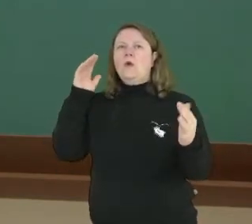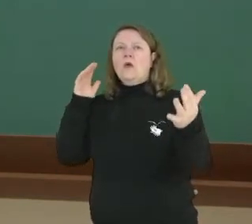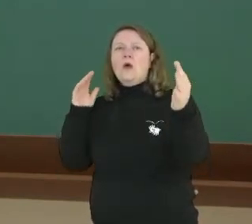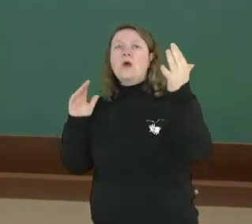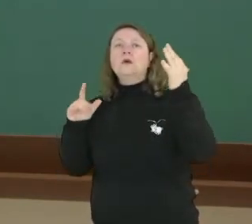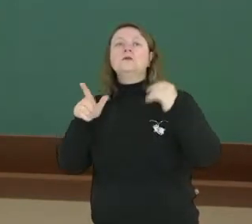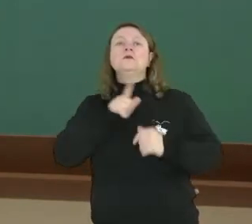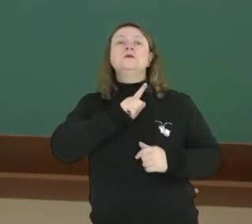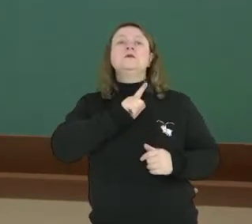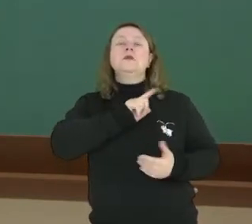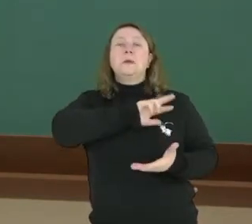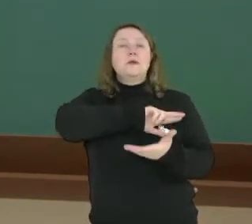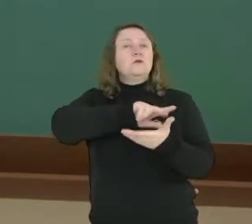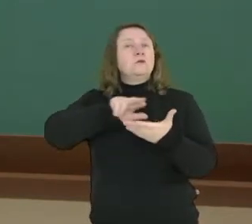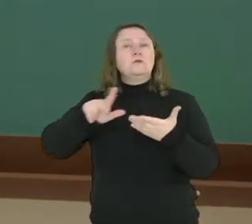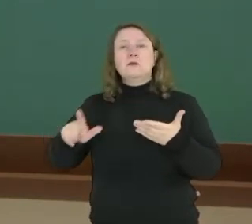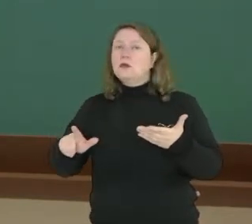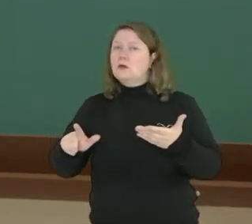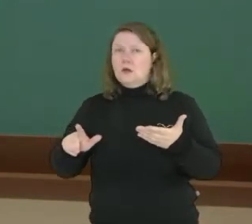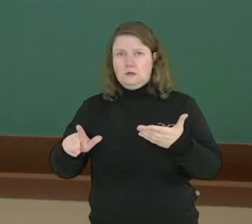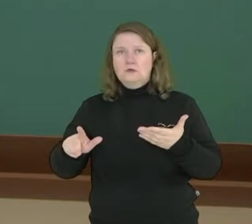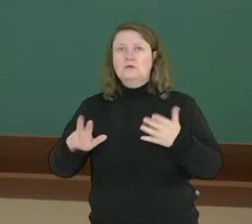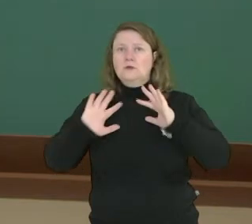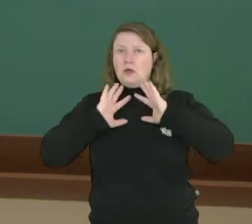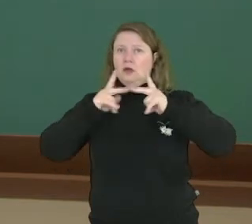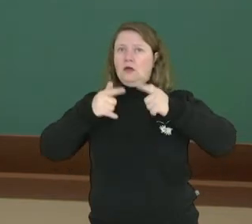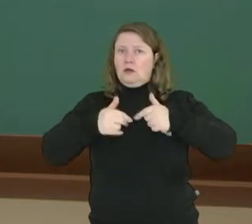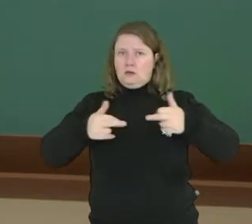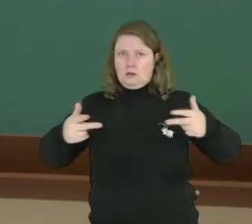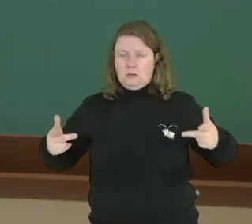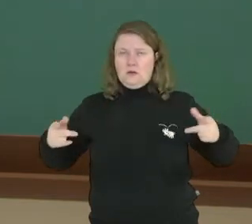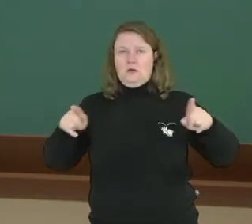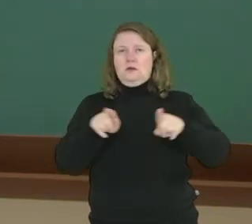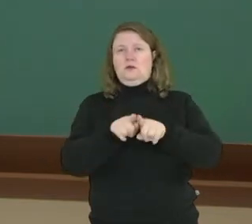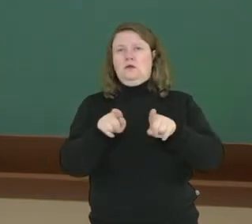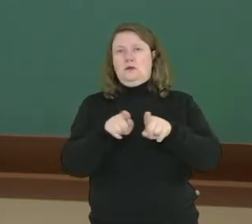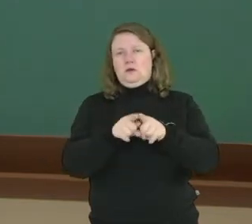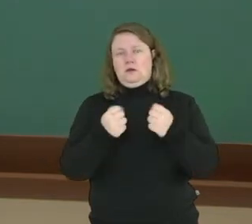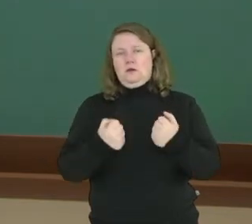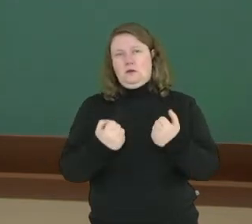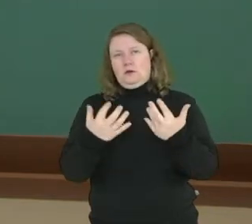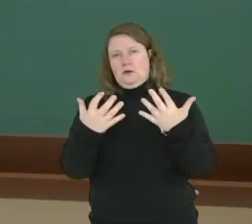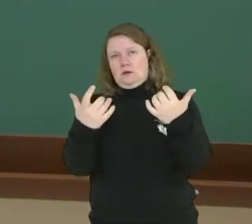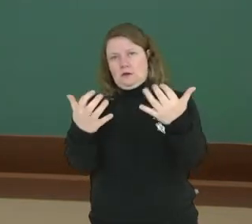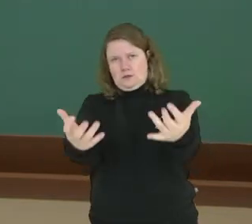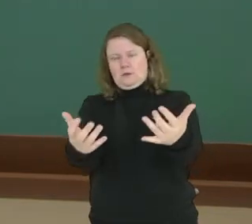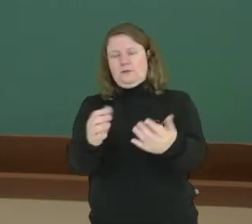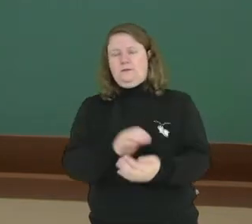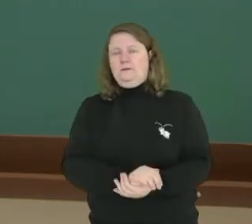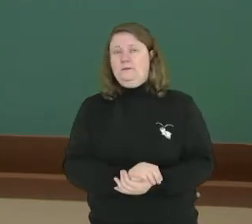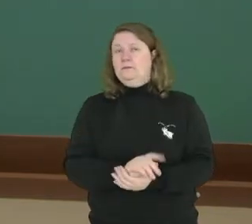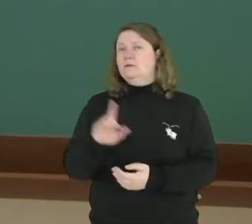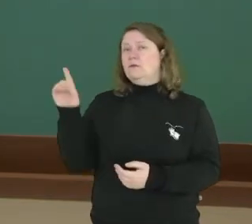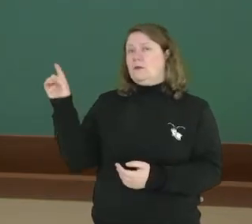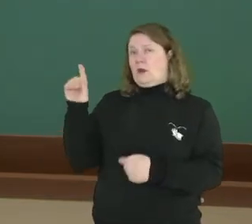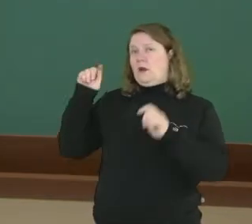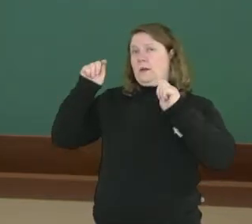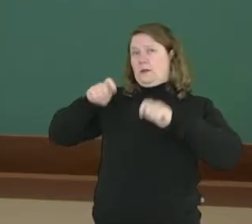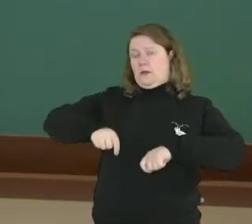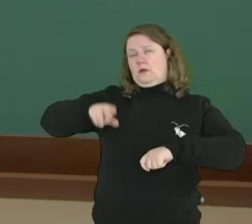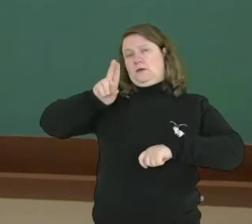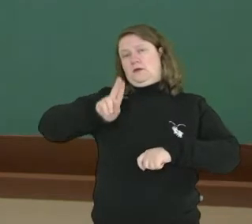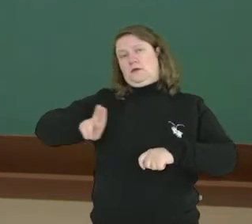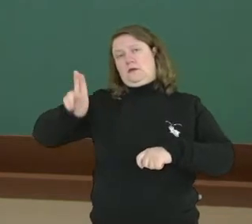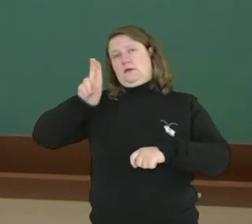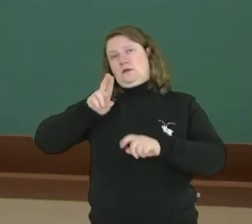espécies animais e vegetais, né? E aí são usadas ali para aplicações econômicas, né? Essas espécies podem ser utilizadas